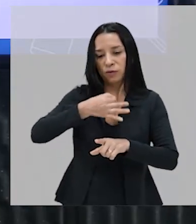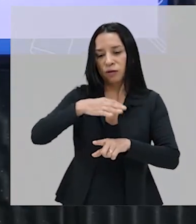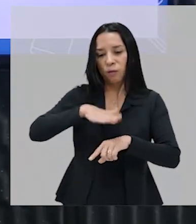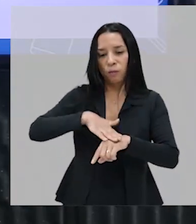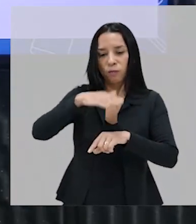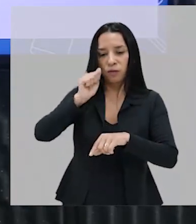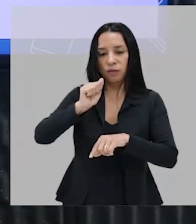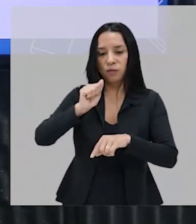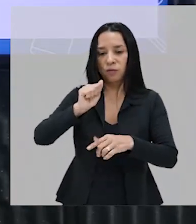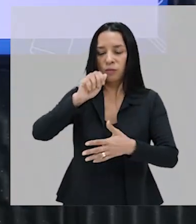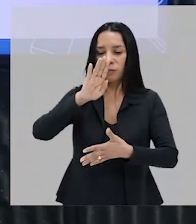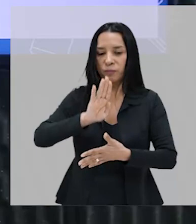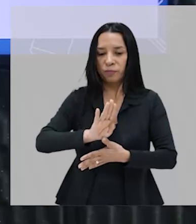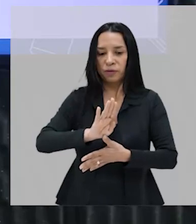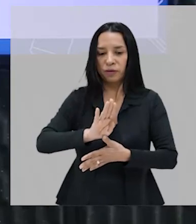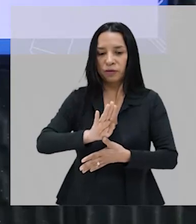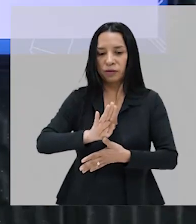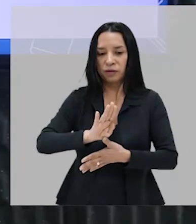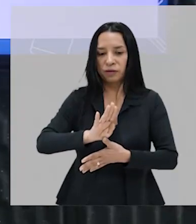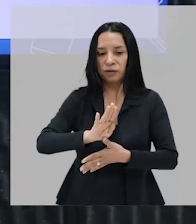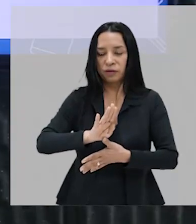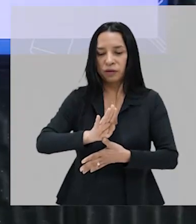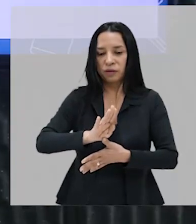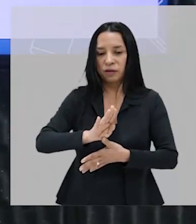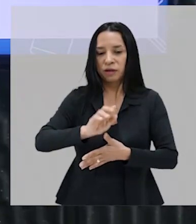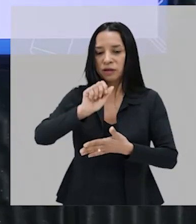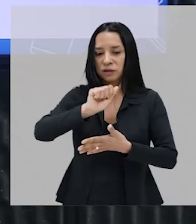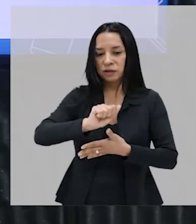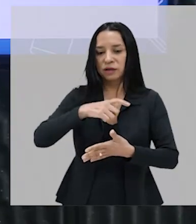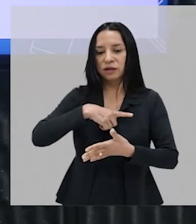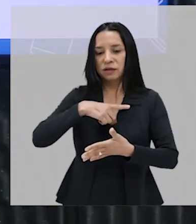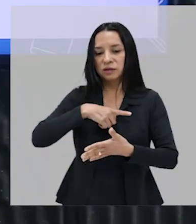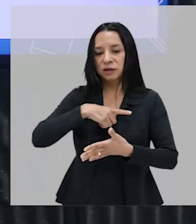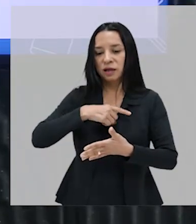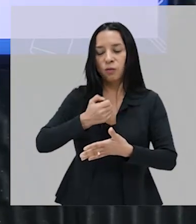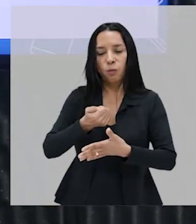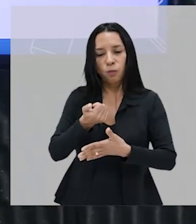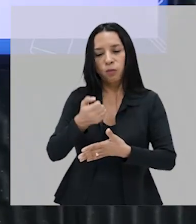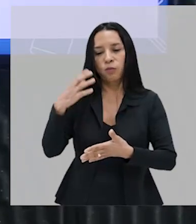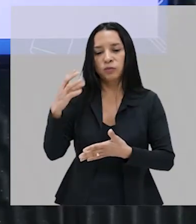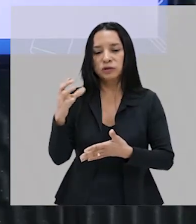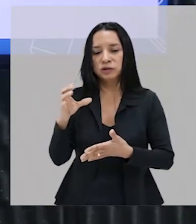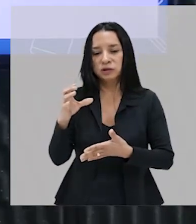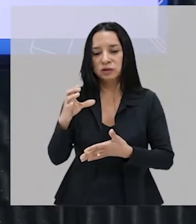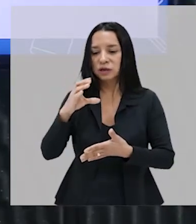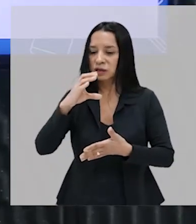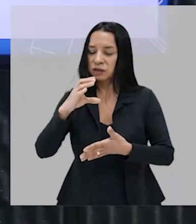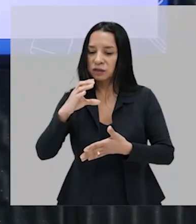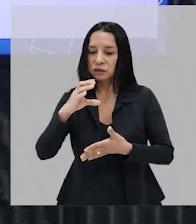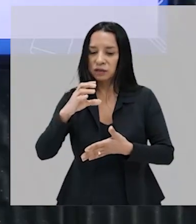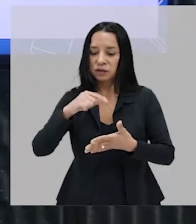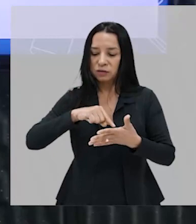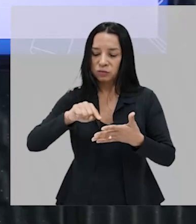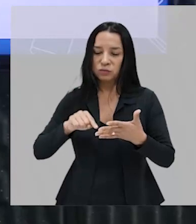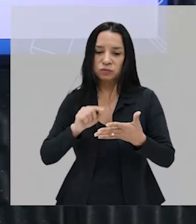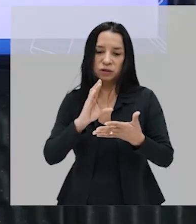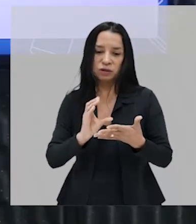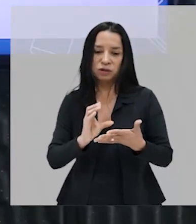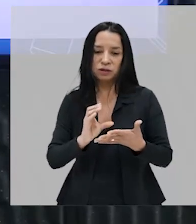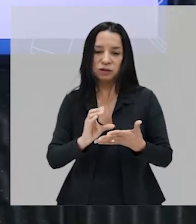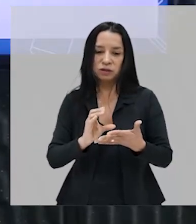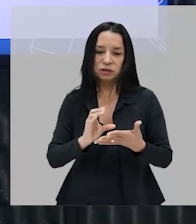pegar aqui um pouco mais da ciência, e da letra C em diante, eles vão colocar sempre elementos